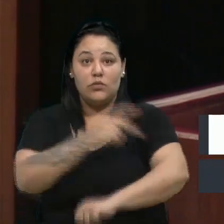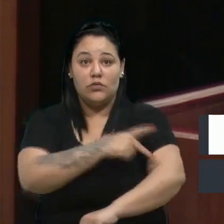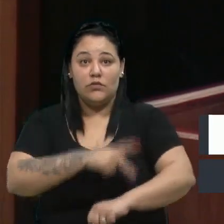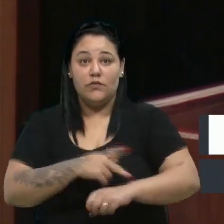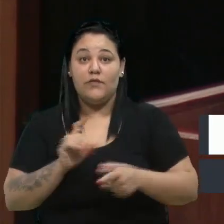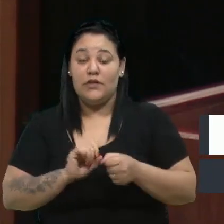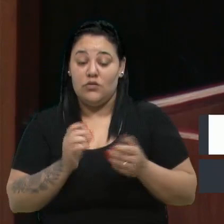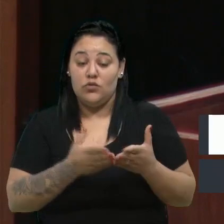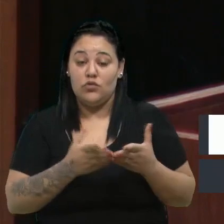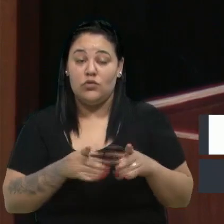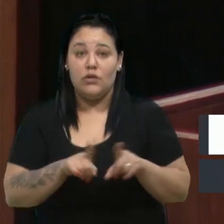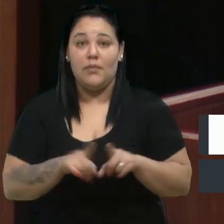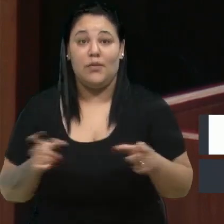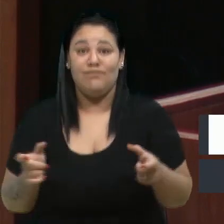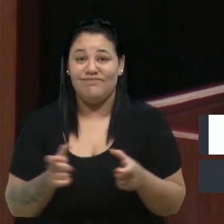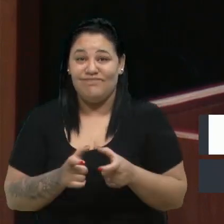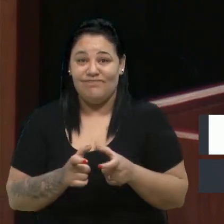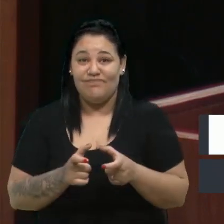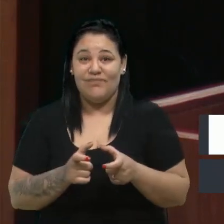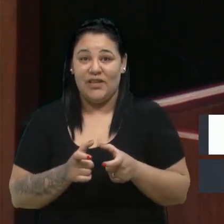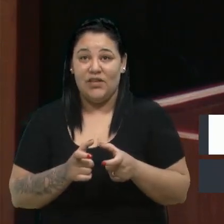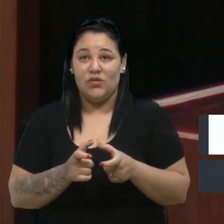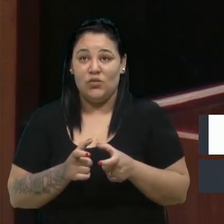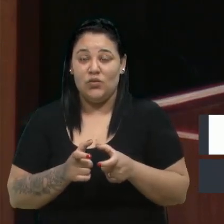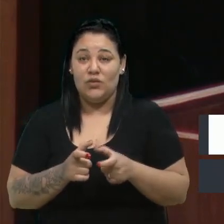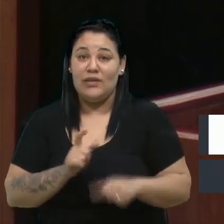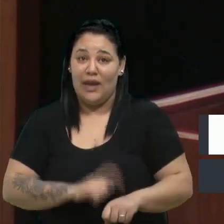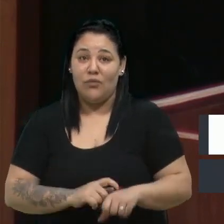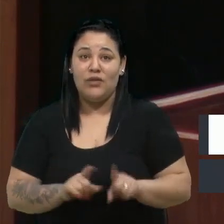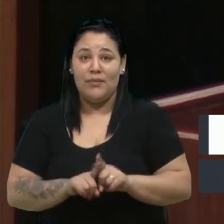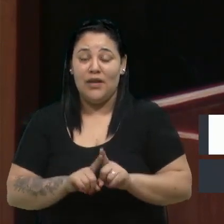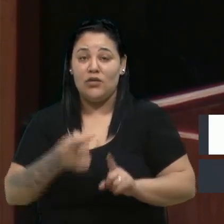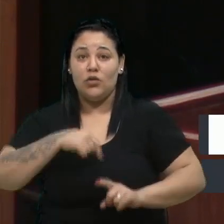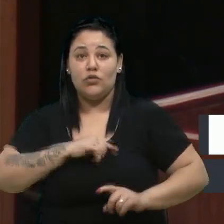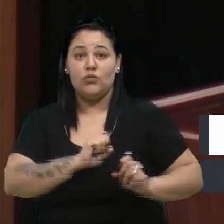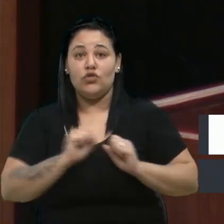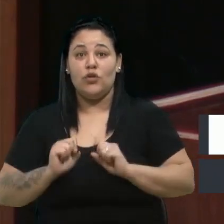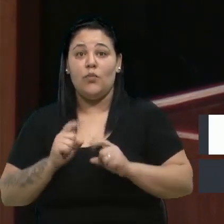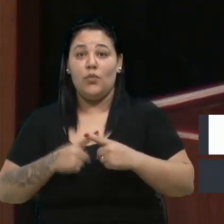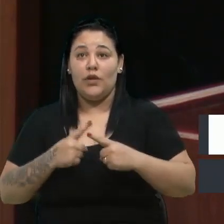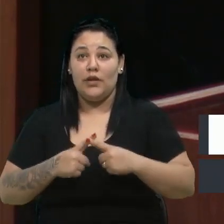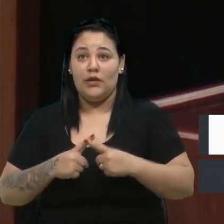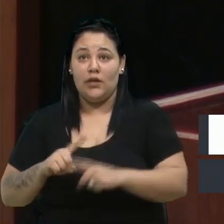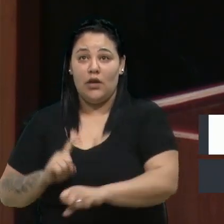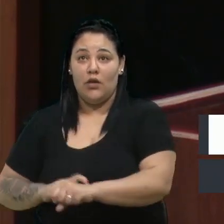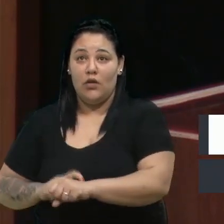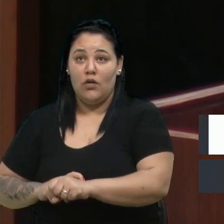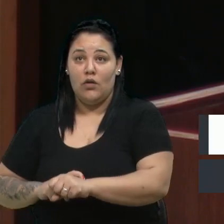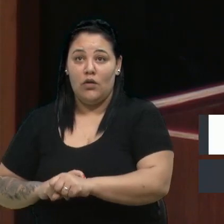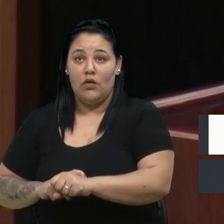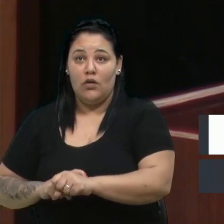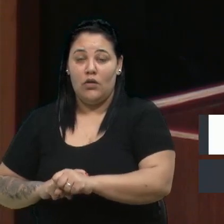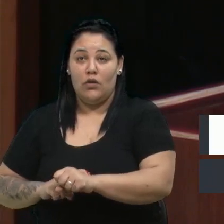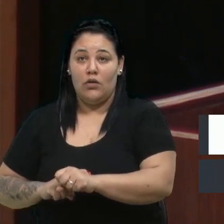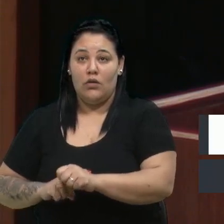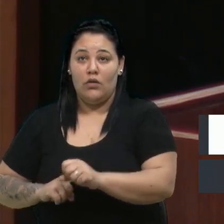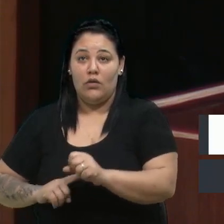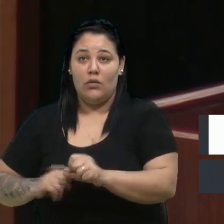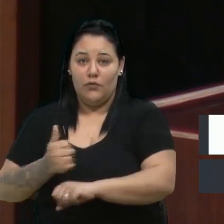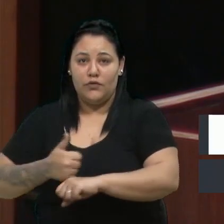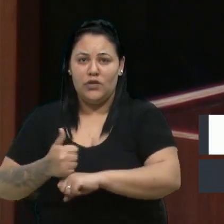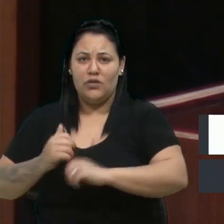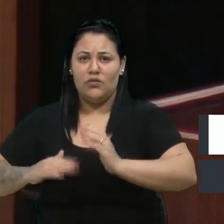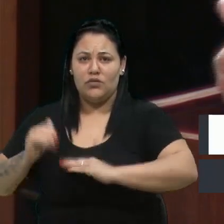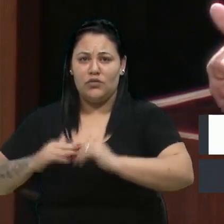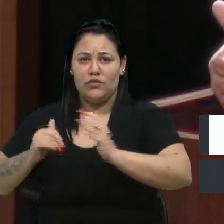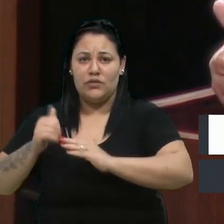prazo, a gente poderia, né, porque quando o construtor sabe que ele pode